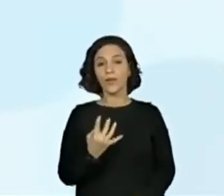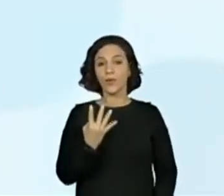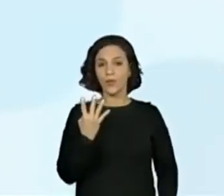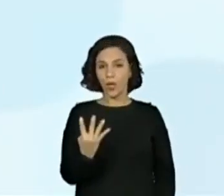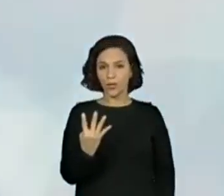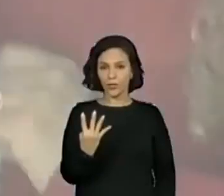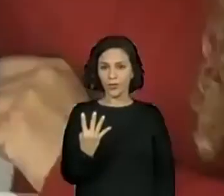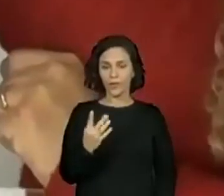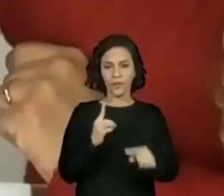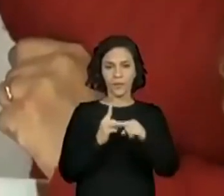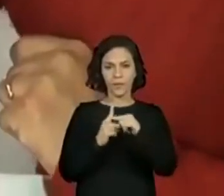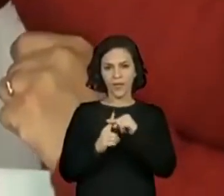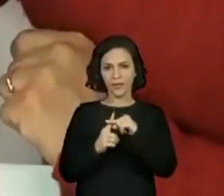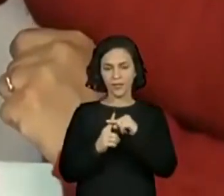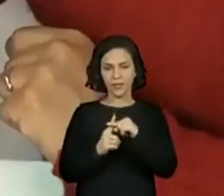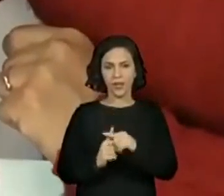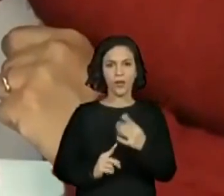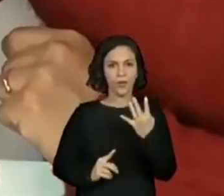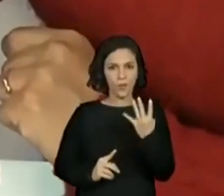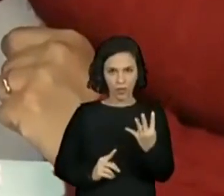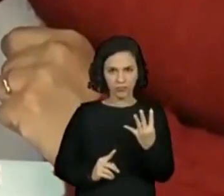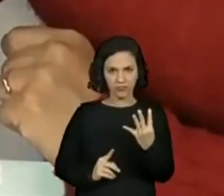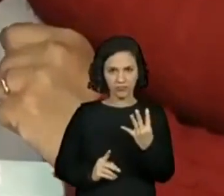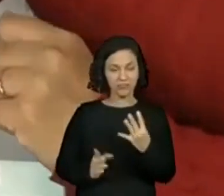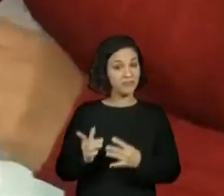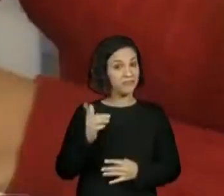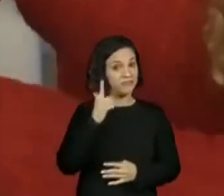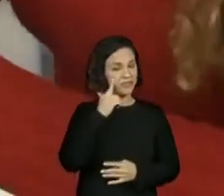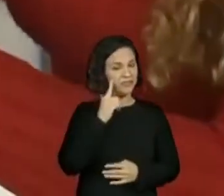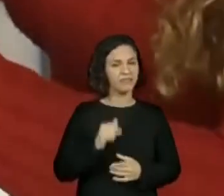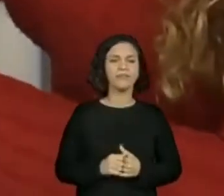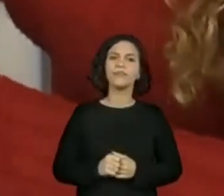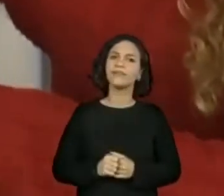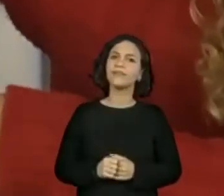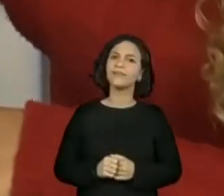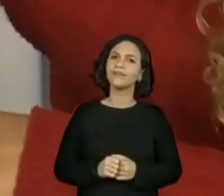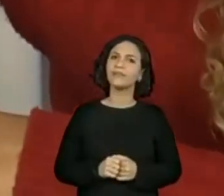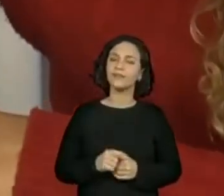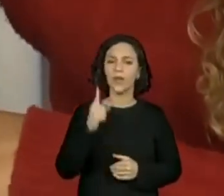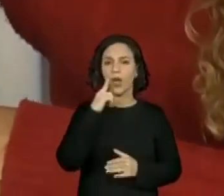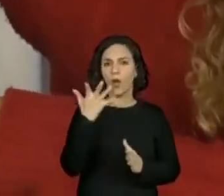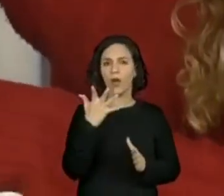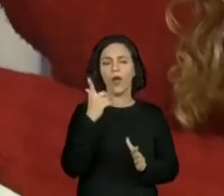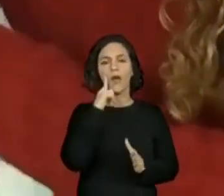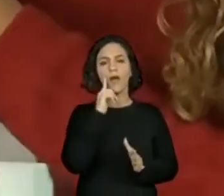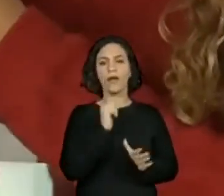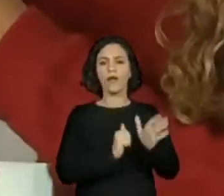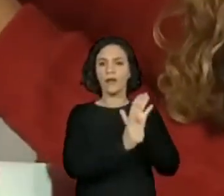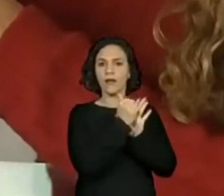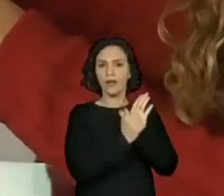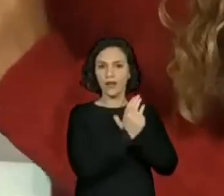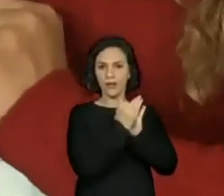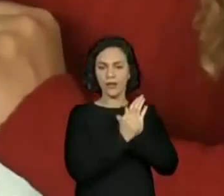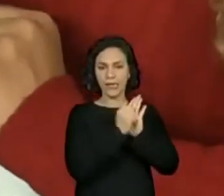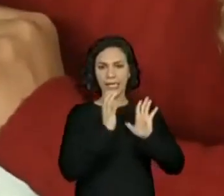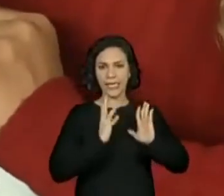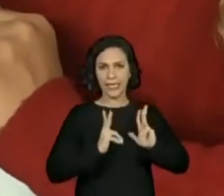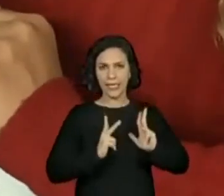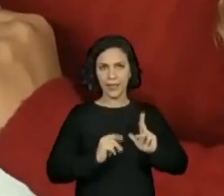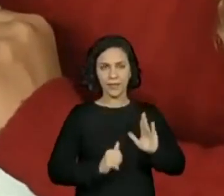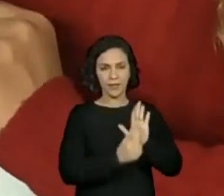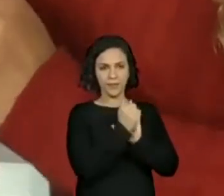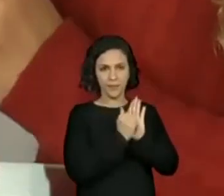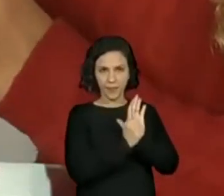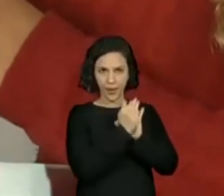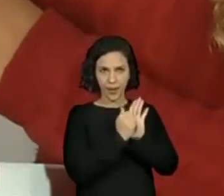4, professora? Vamos conferir se 4 mais 4 é igual a 8? Então, eu vou limpar essa operação, né?